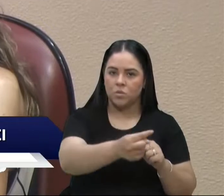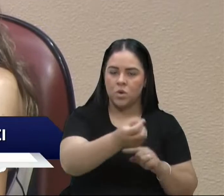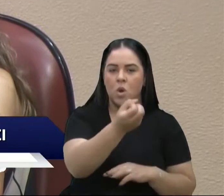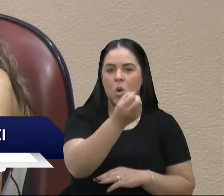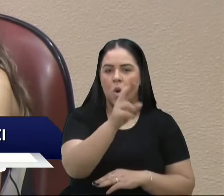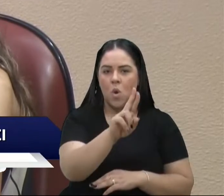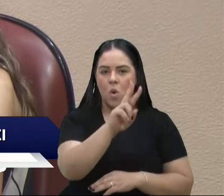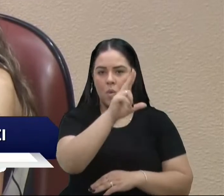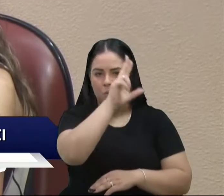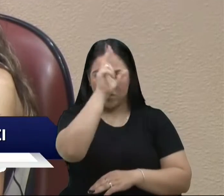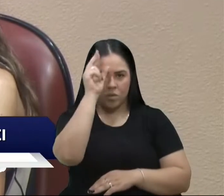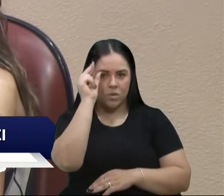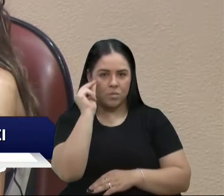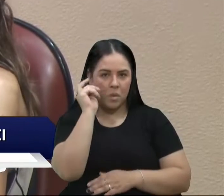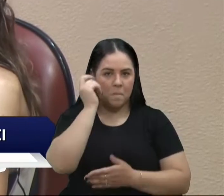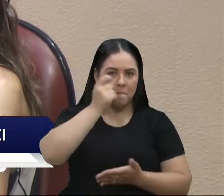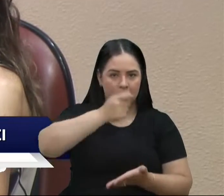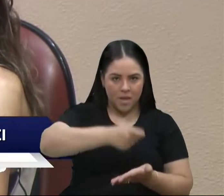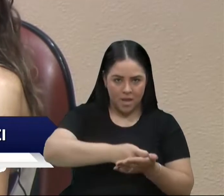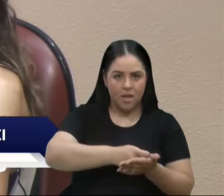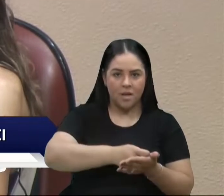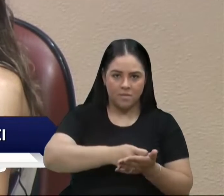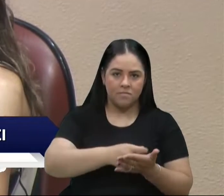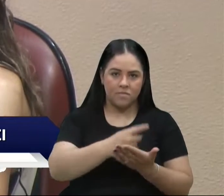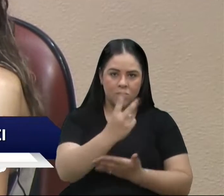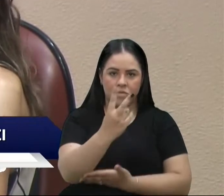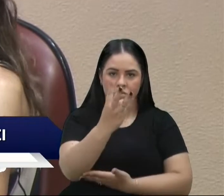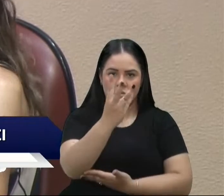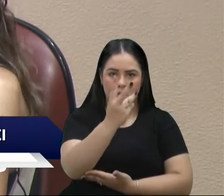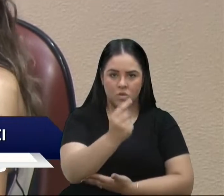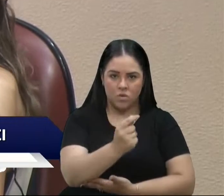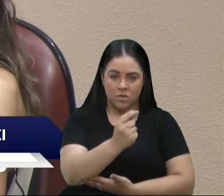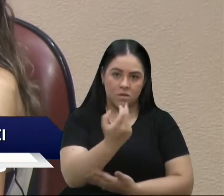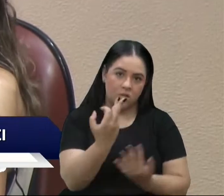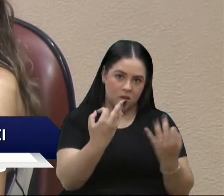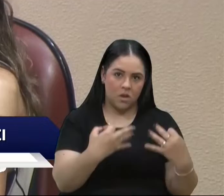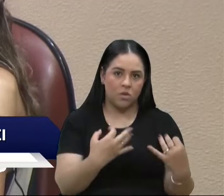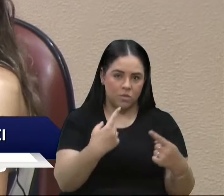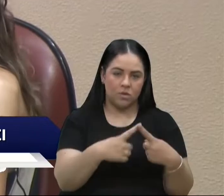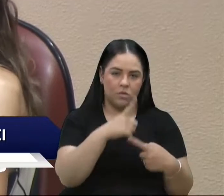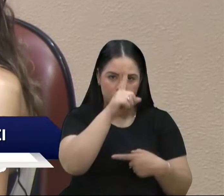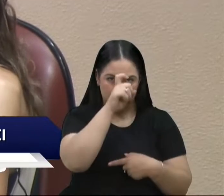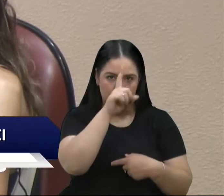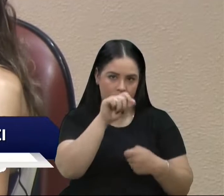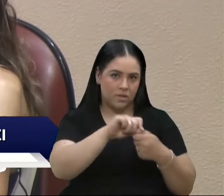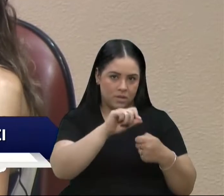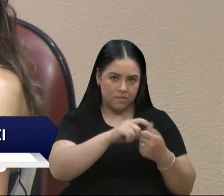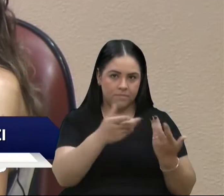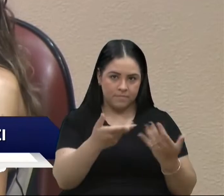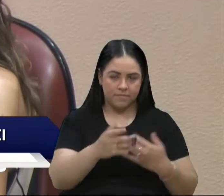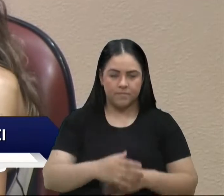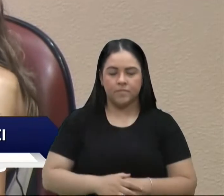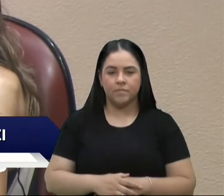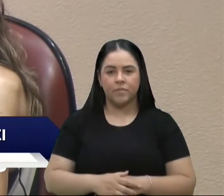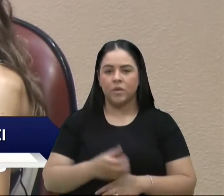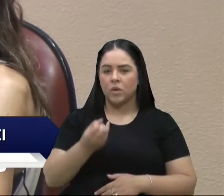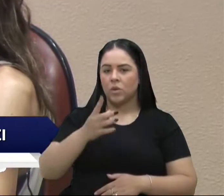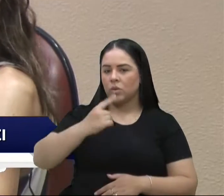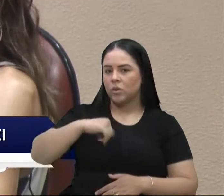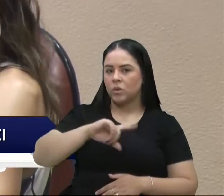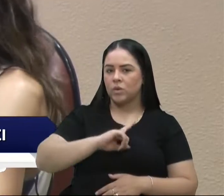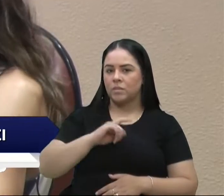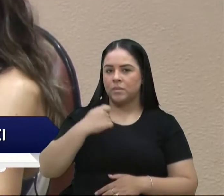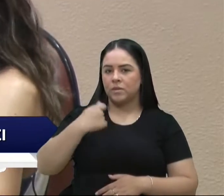município tira do caixa e paga esse valor justo, porque o Hospital Geral produziu, ou a gente vai